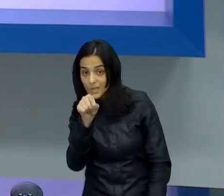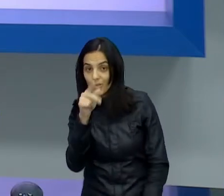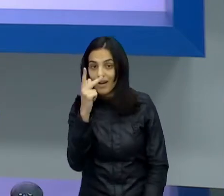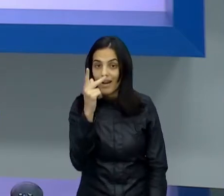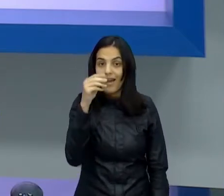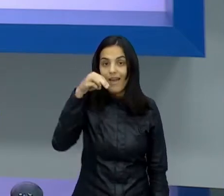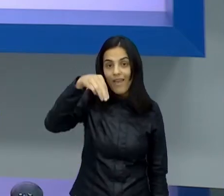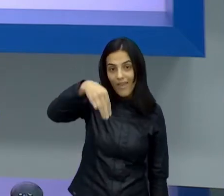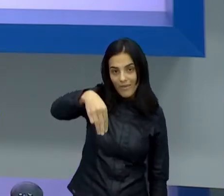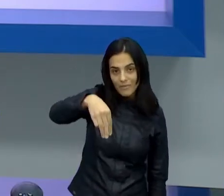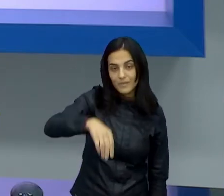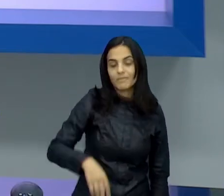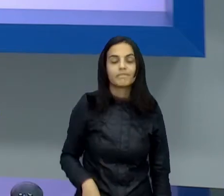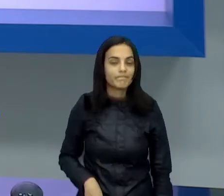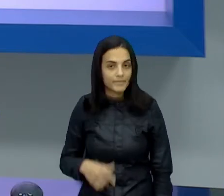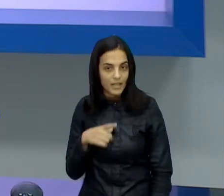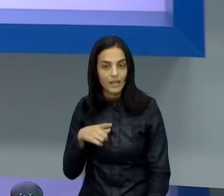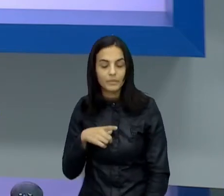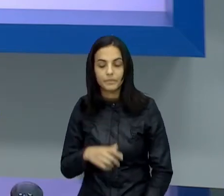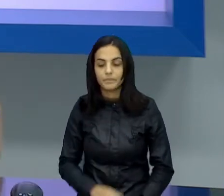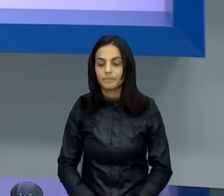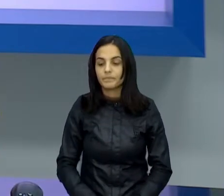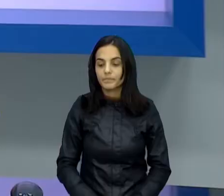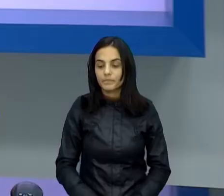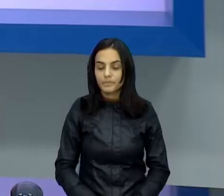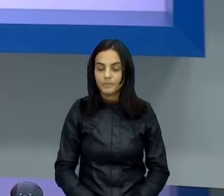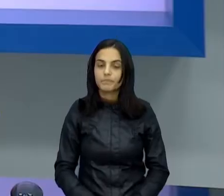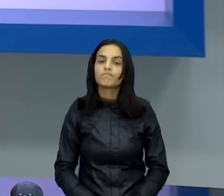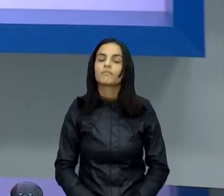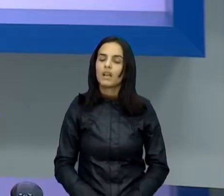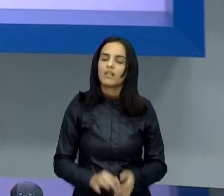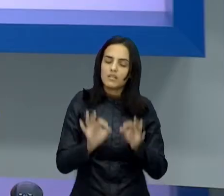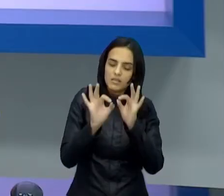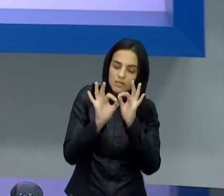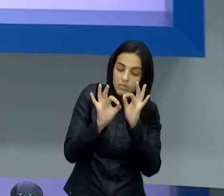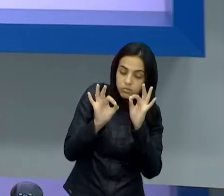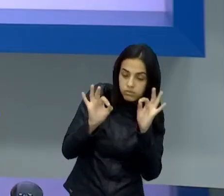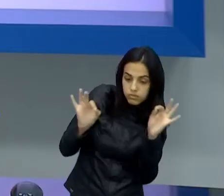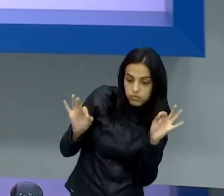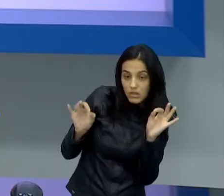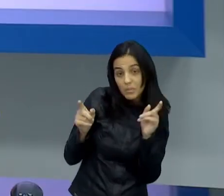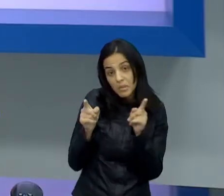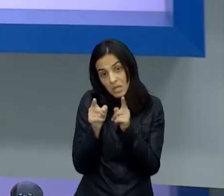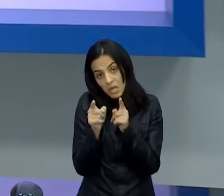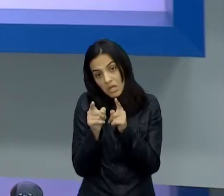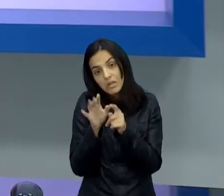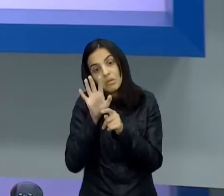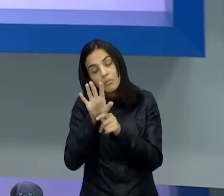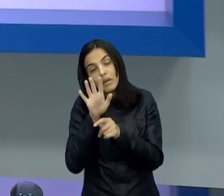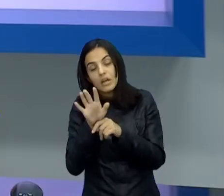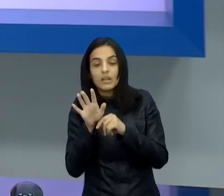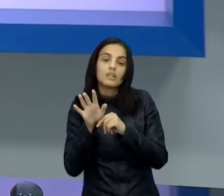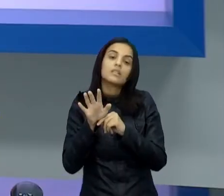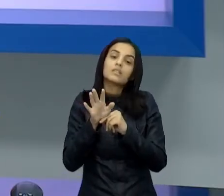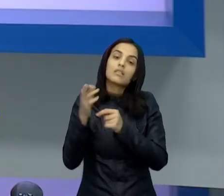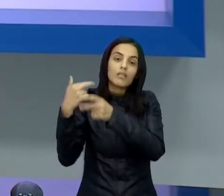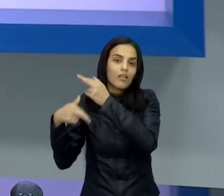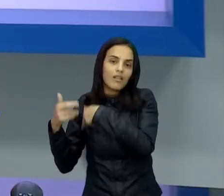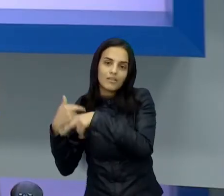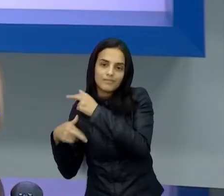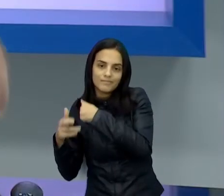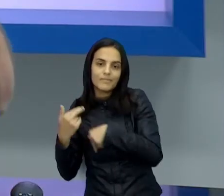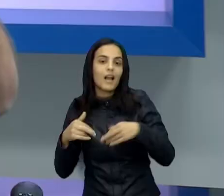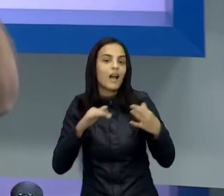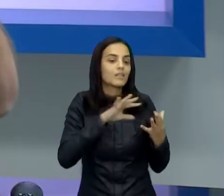mil metros de profundidade. Então são distâncias pequenas, né, ínfimas, em relação